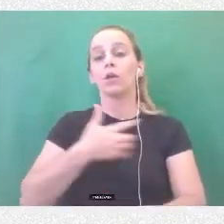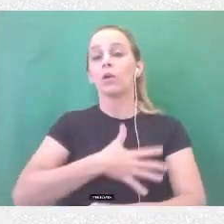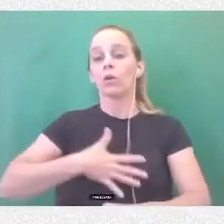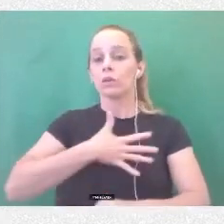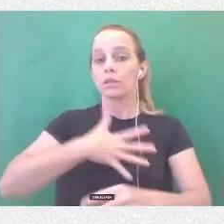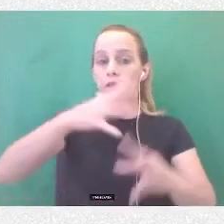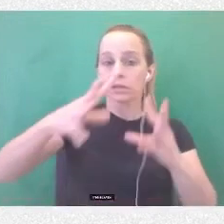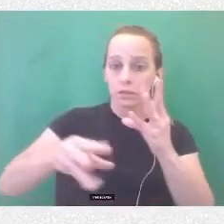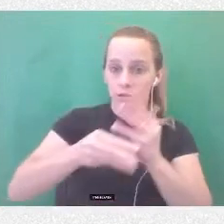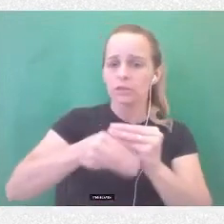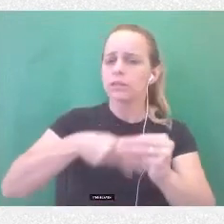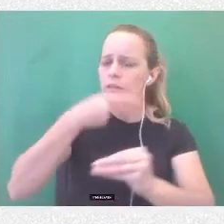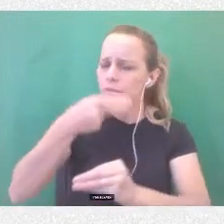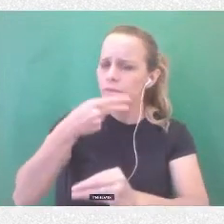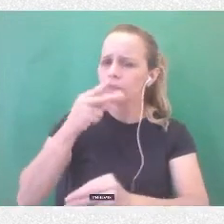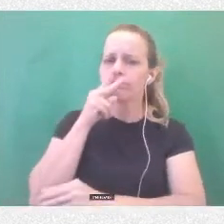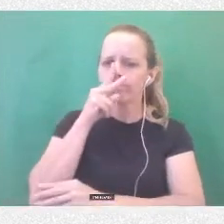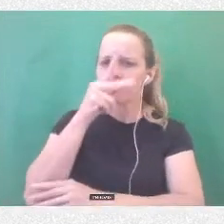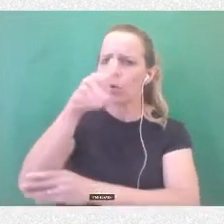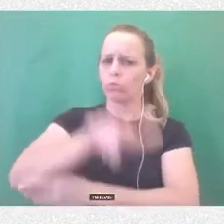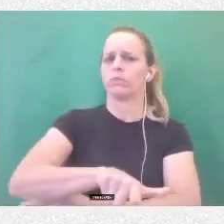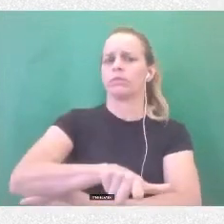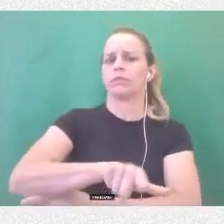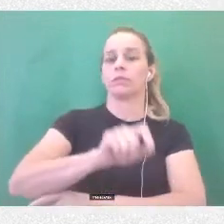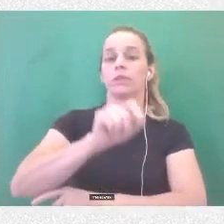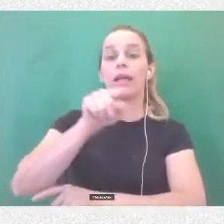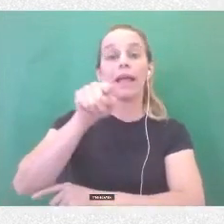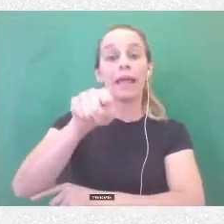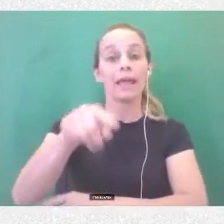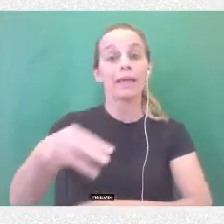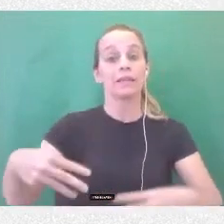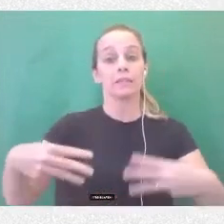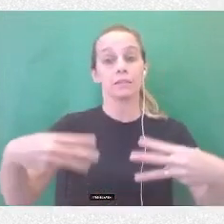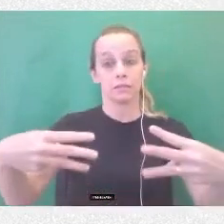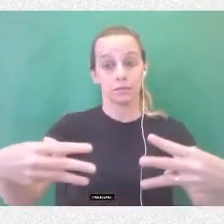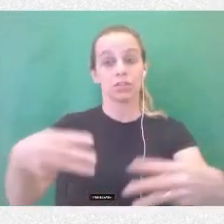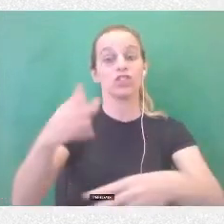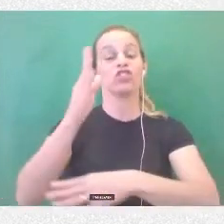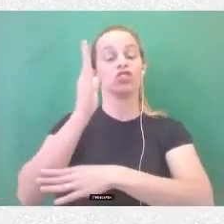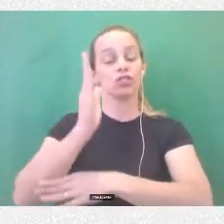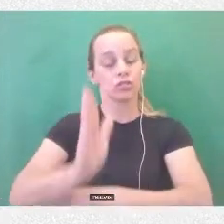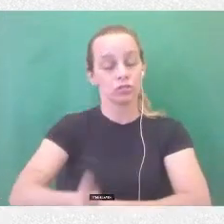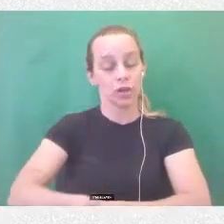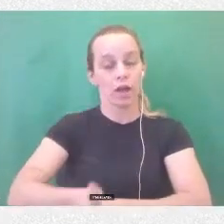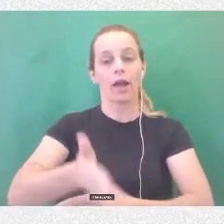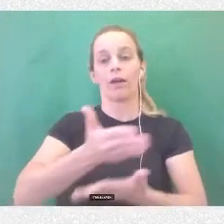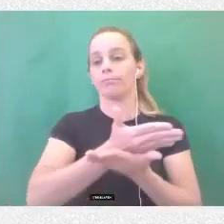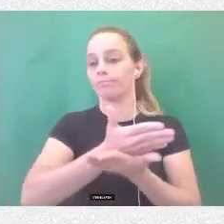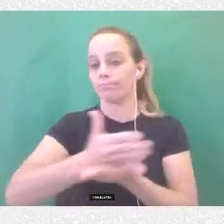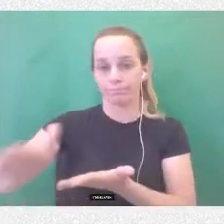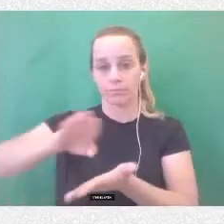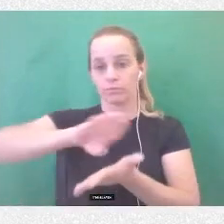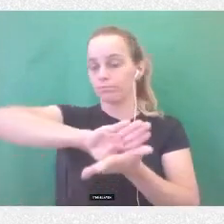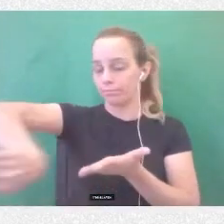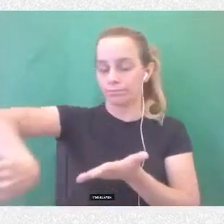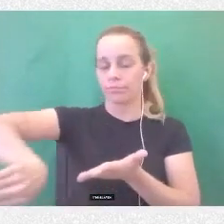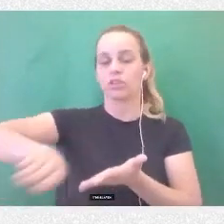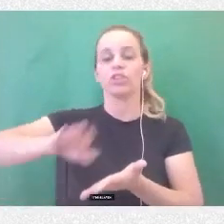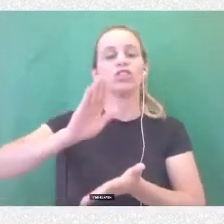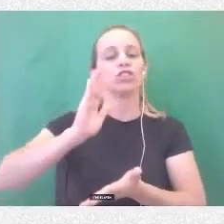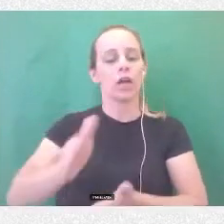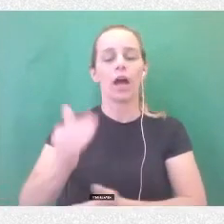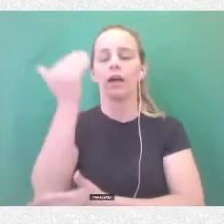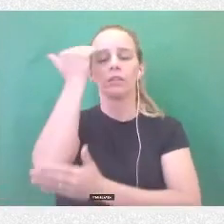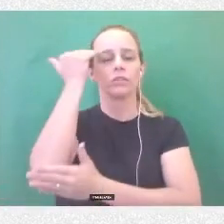reforçar que essa nota do Ministério já foi revogada, a vacinação do adolescente já corre com tranquilidade